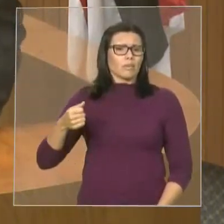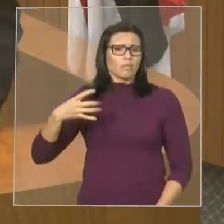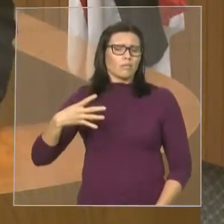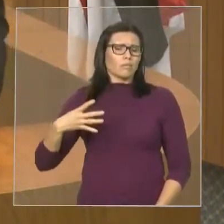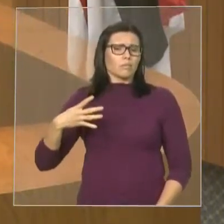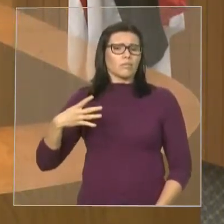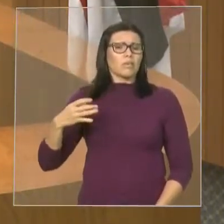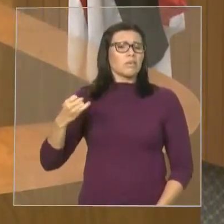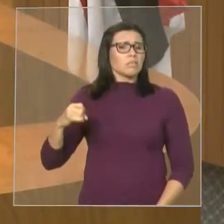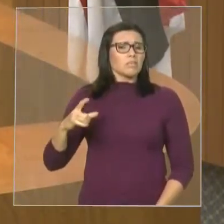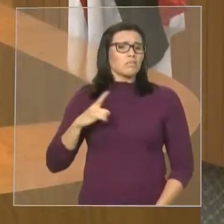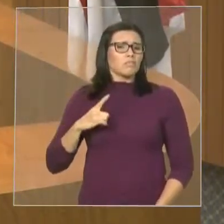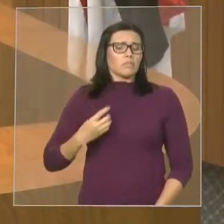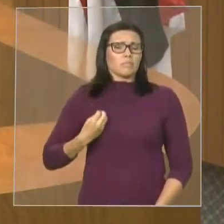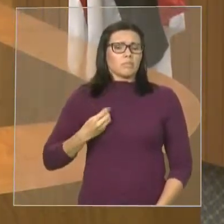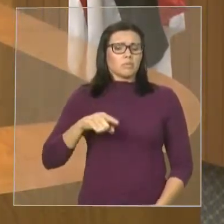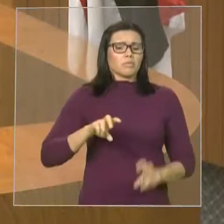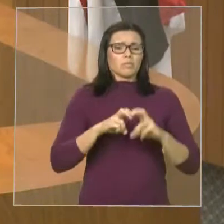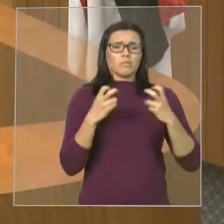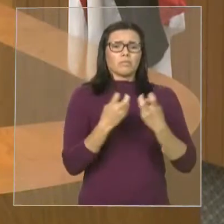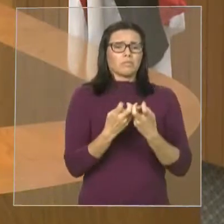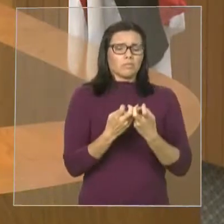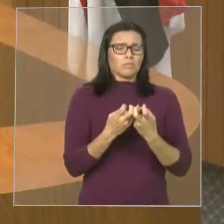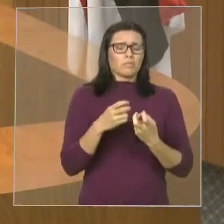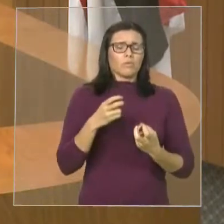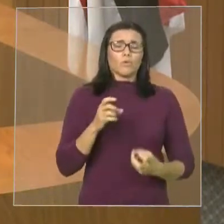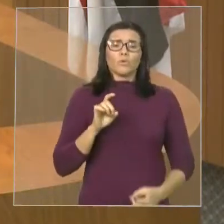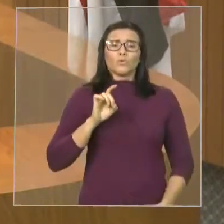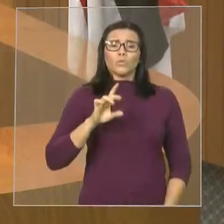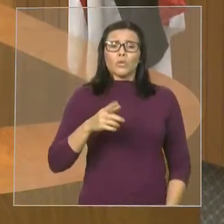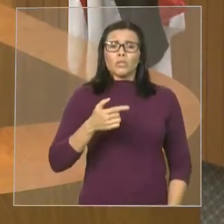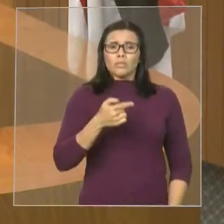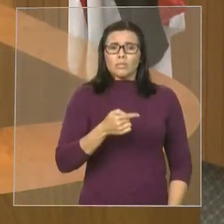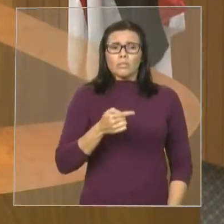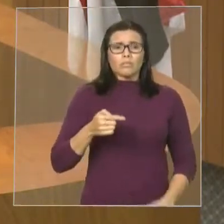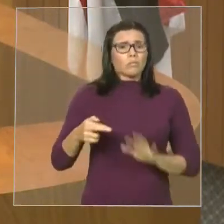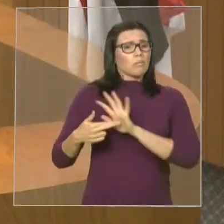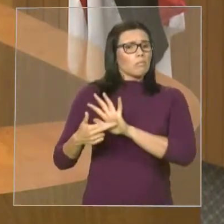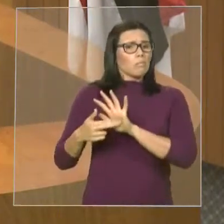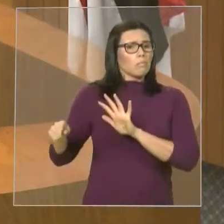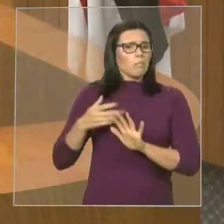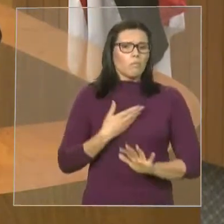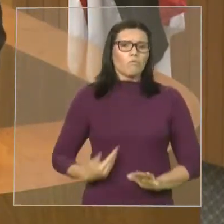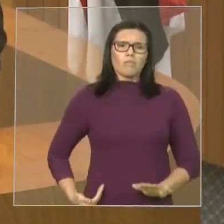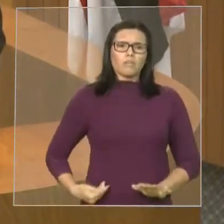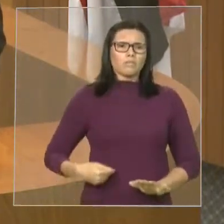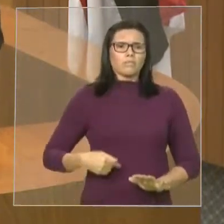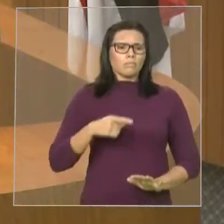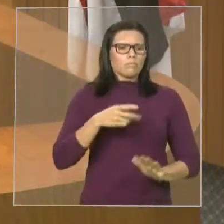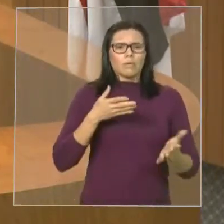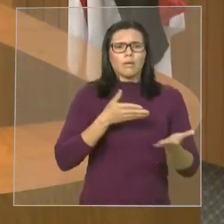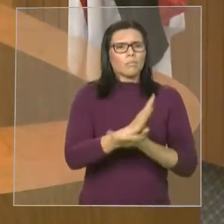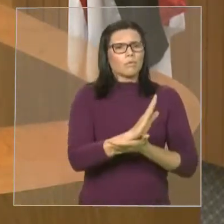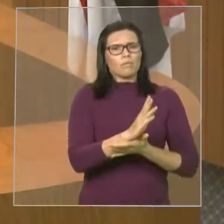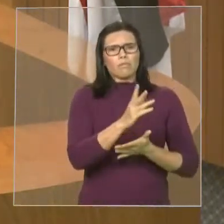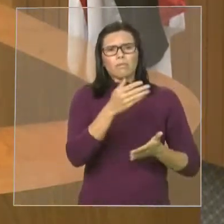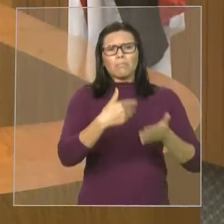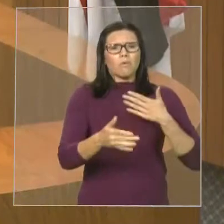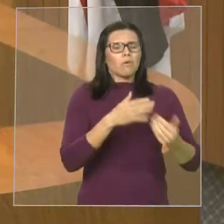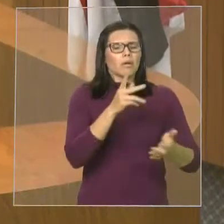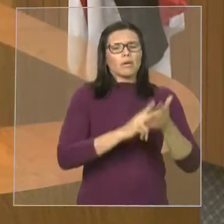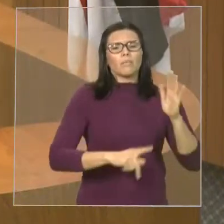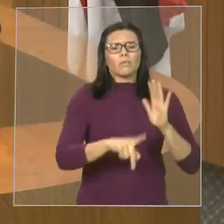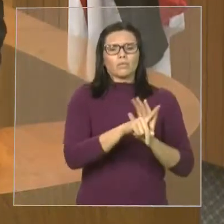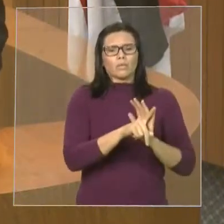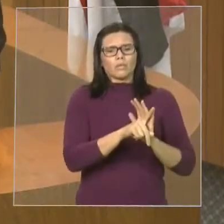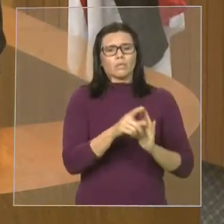emenda no sentido de deixar claro que o quórum necessário para a deliberação, ele terá que ter a metade mais 1, porque